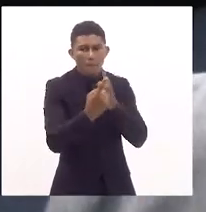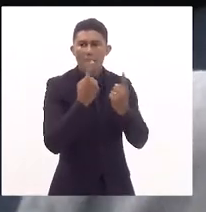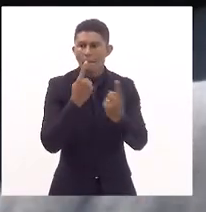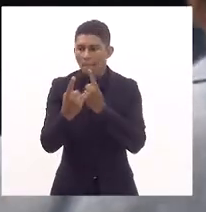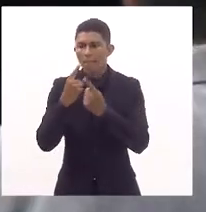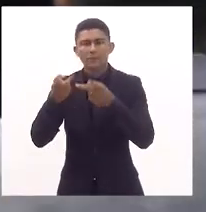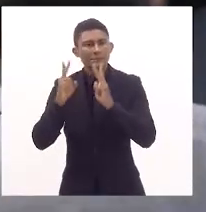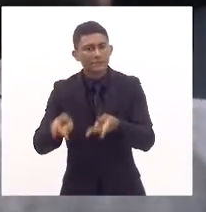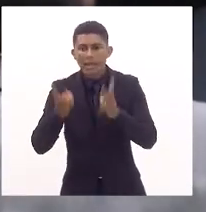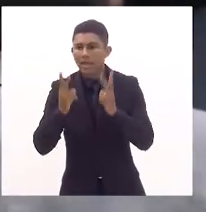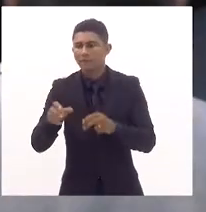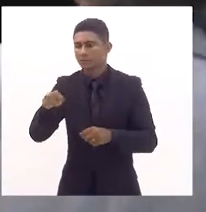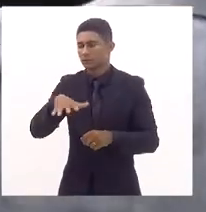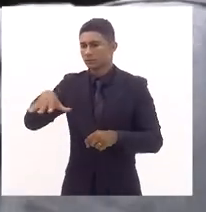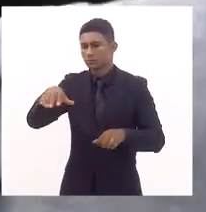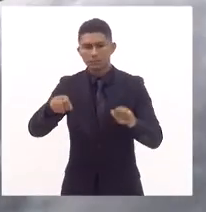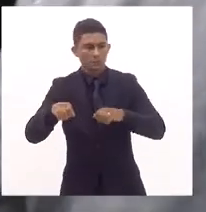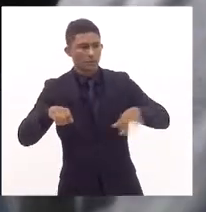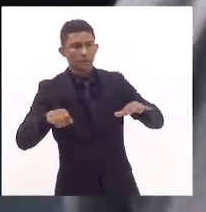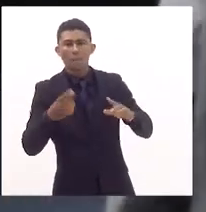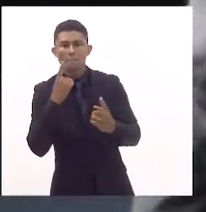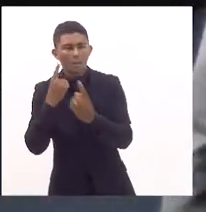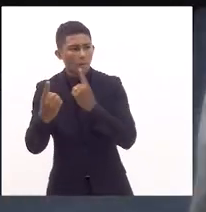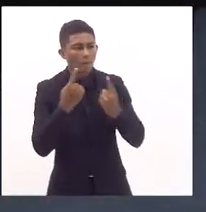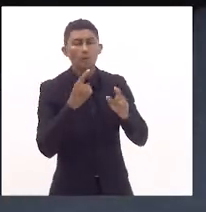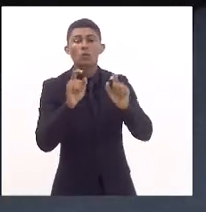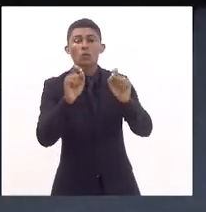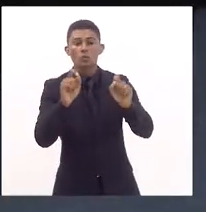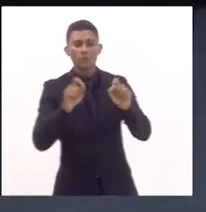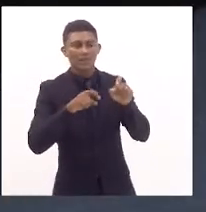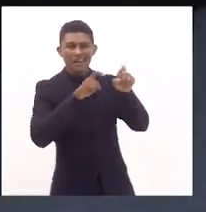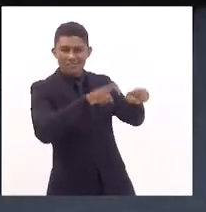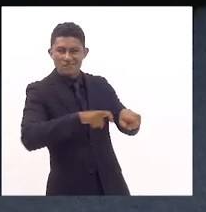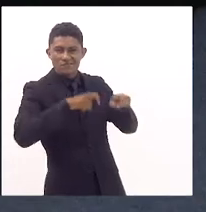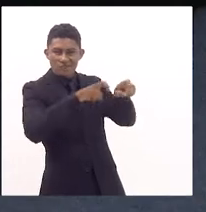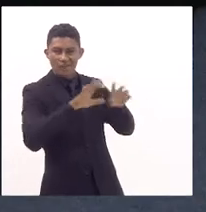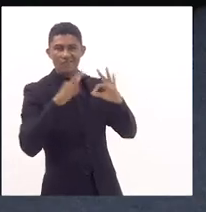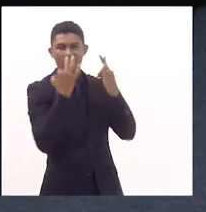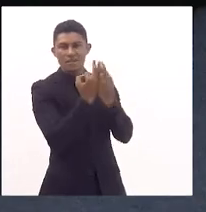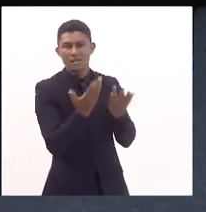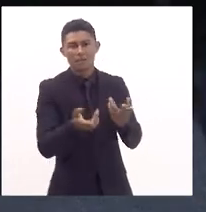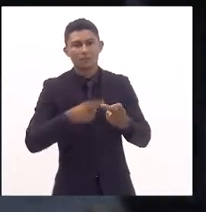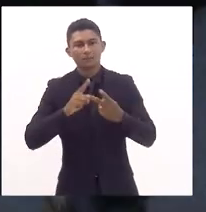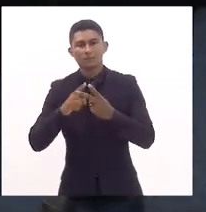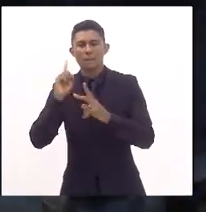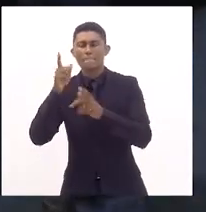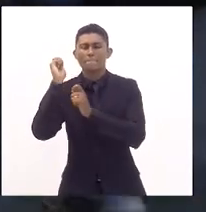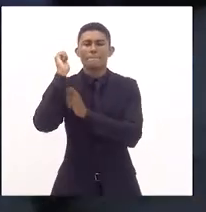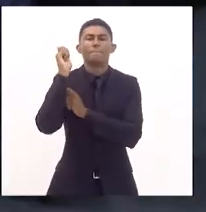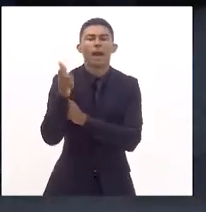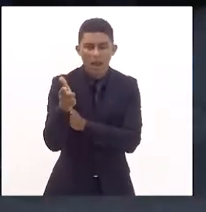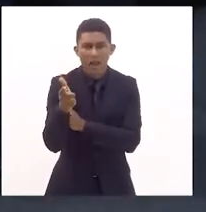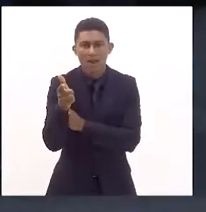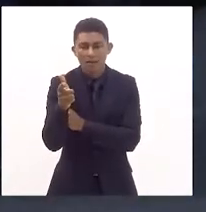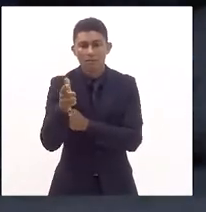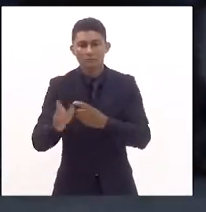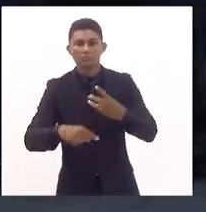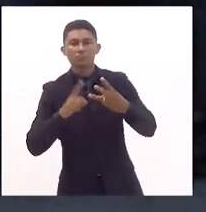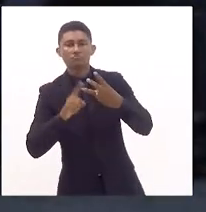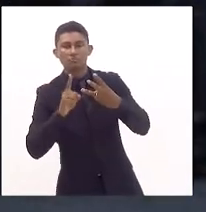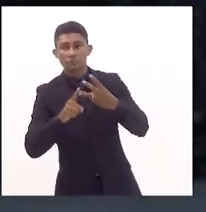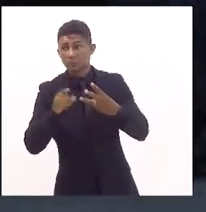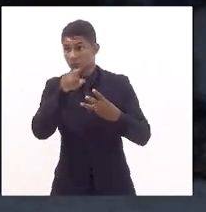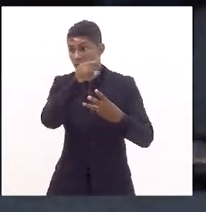permanente com esses segmentos. Agricultores familiares, pescadores artesanais, artesãos, pessoal da